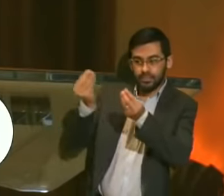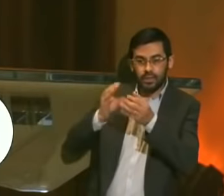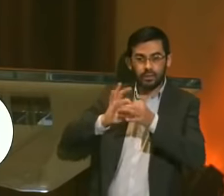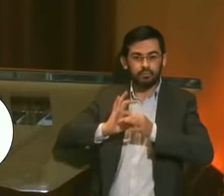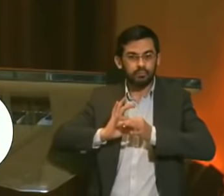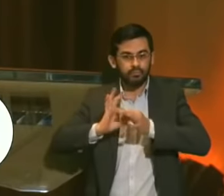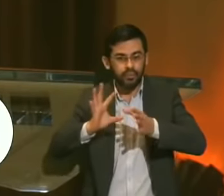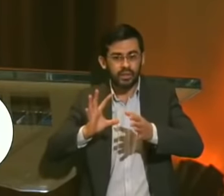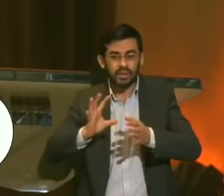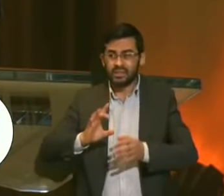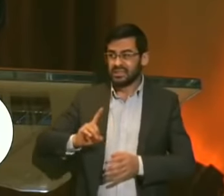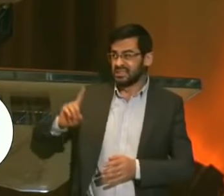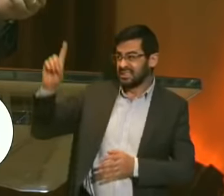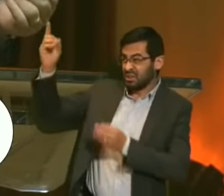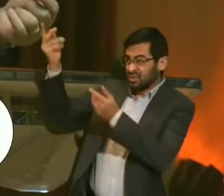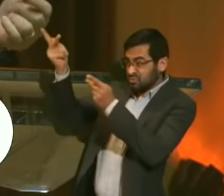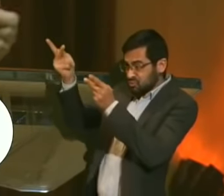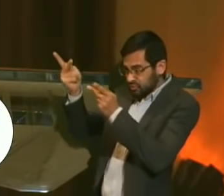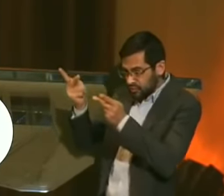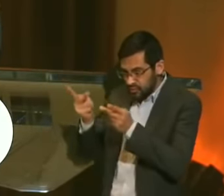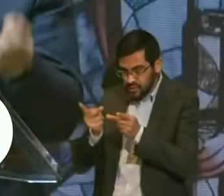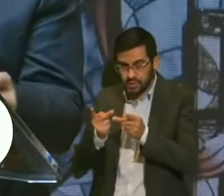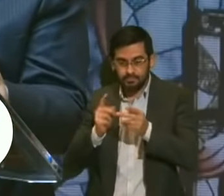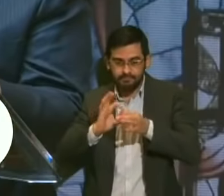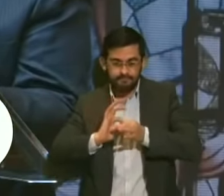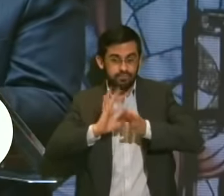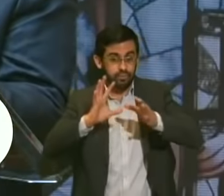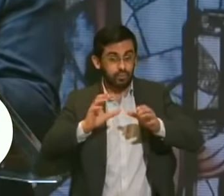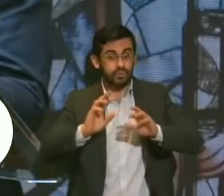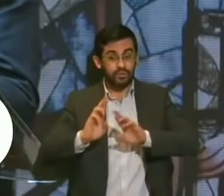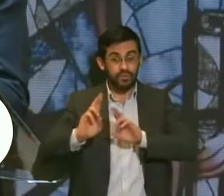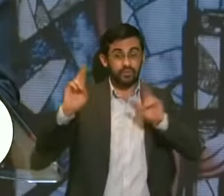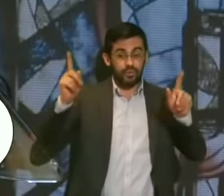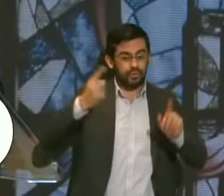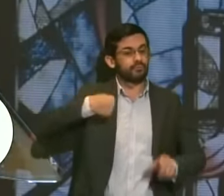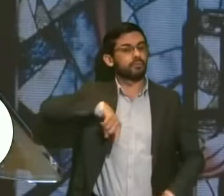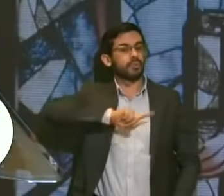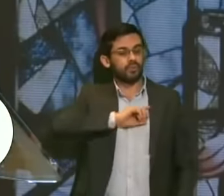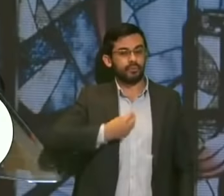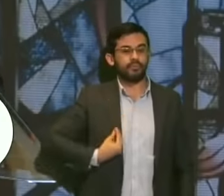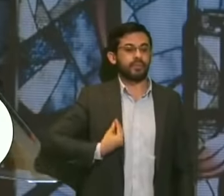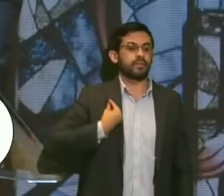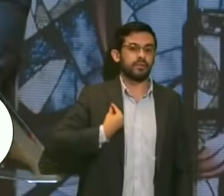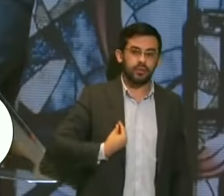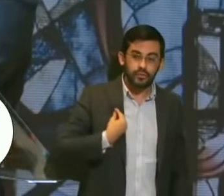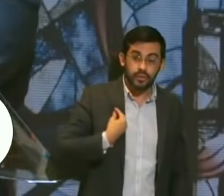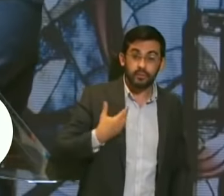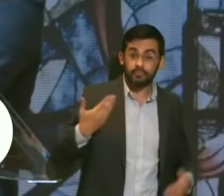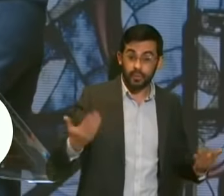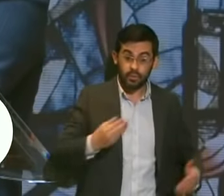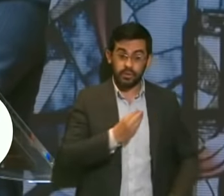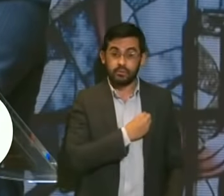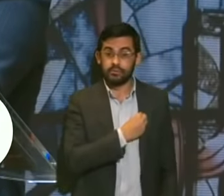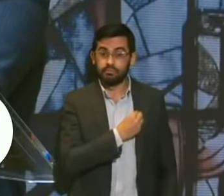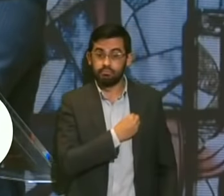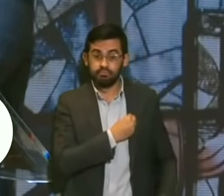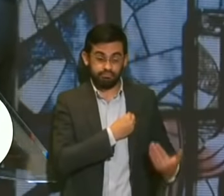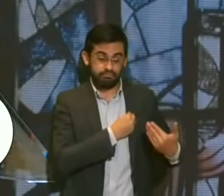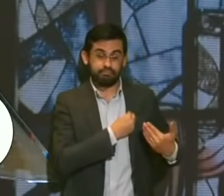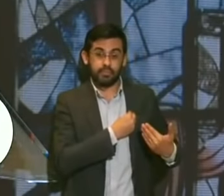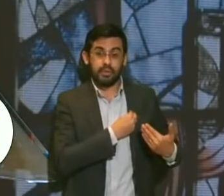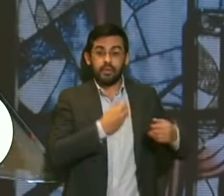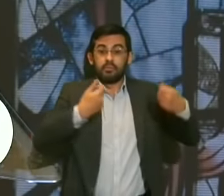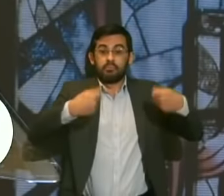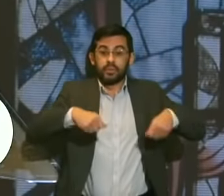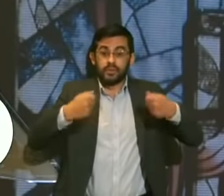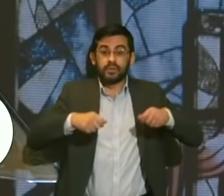haja uma intervenção diferente na nossa vida. E esse tipo de pecado precisa